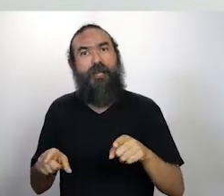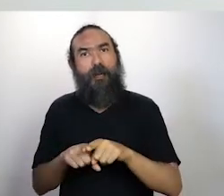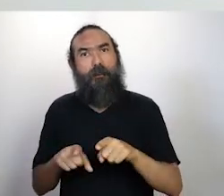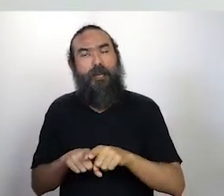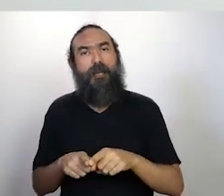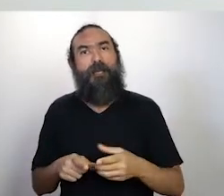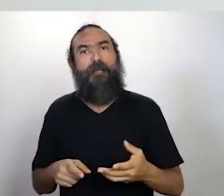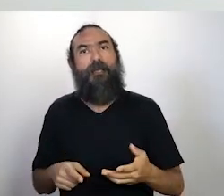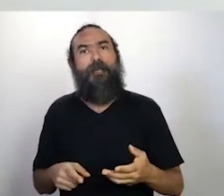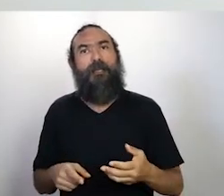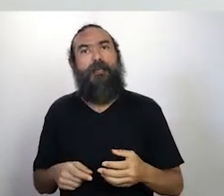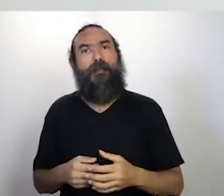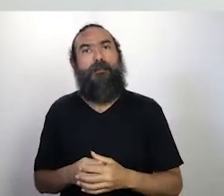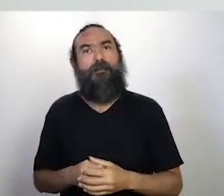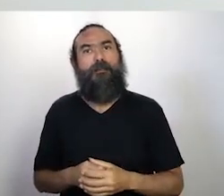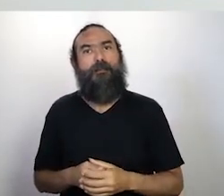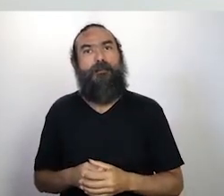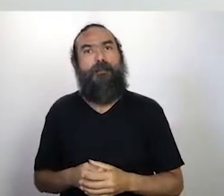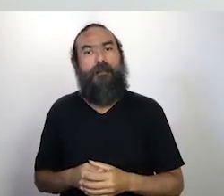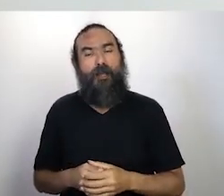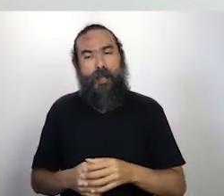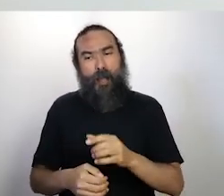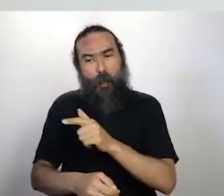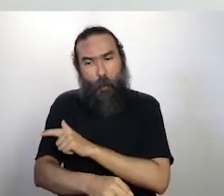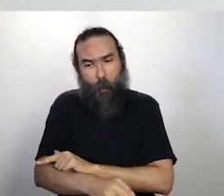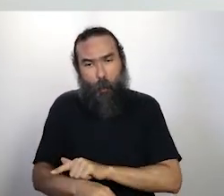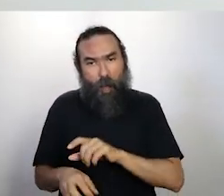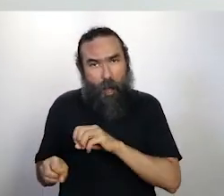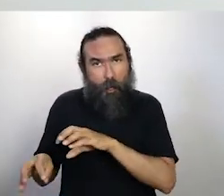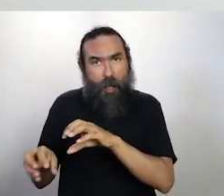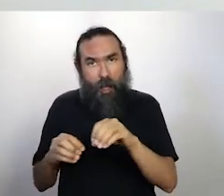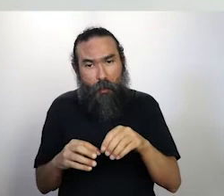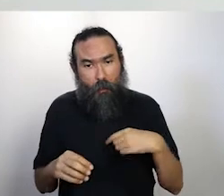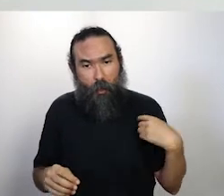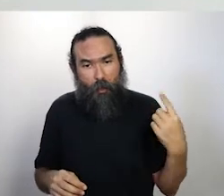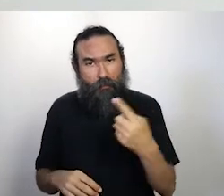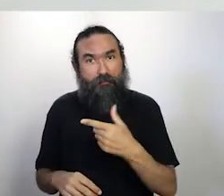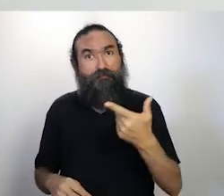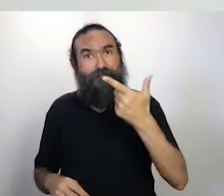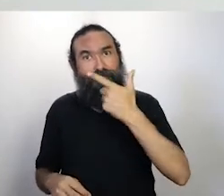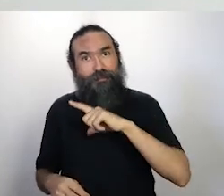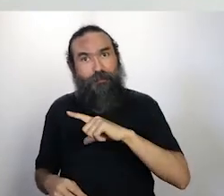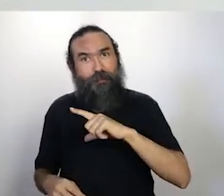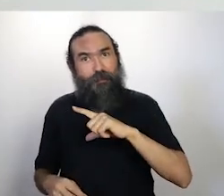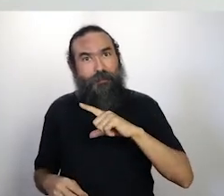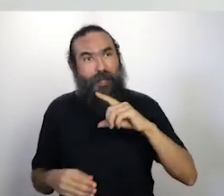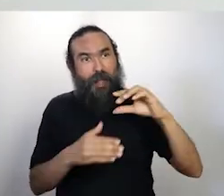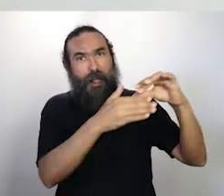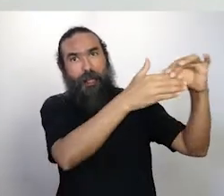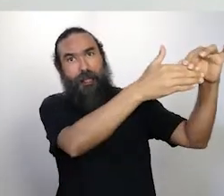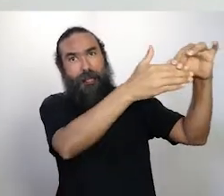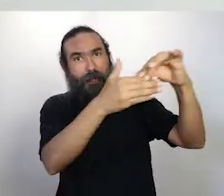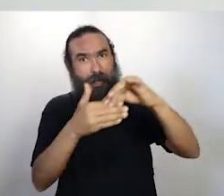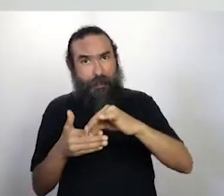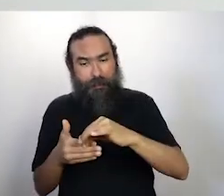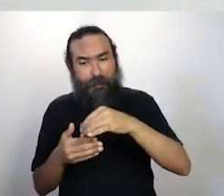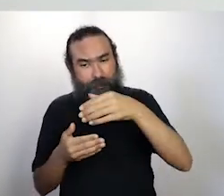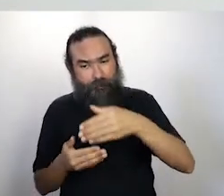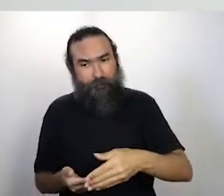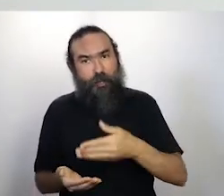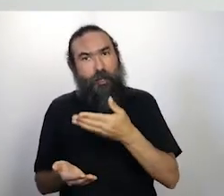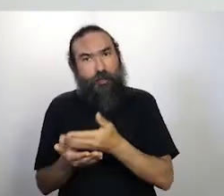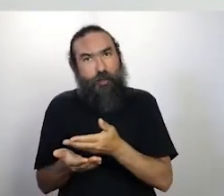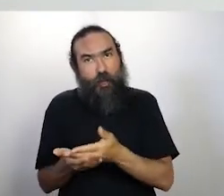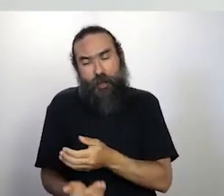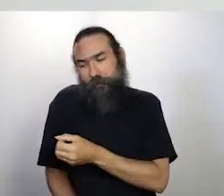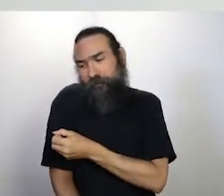sociais aqui da comunidade, né, na educação, a gente conseguiu trazer o ensino primário para a comunidade,